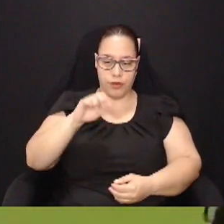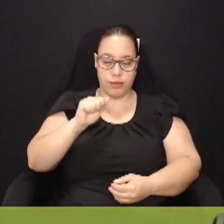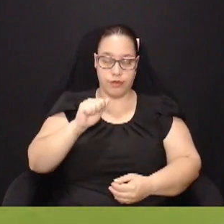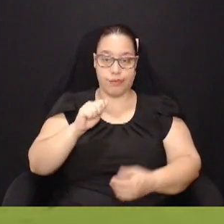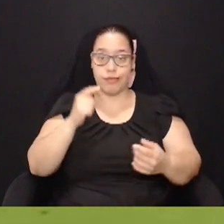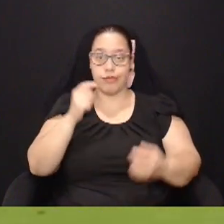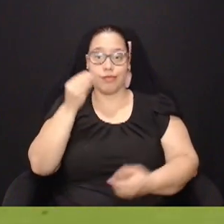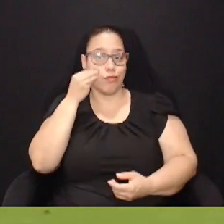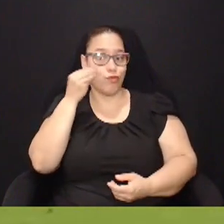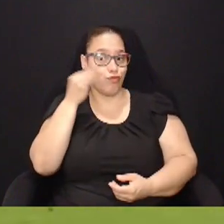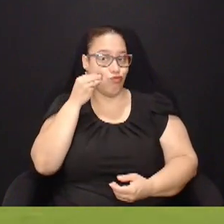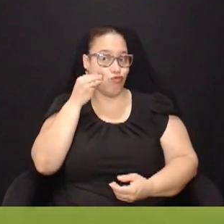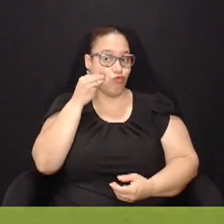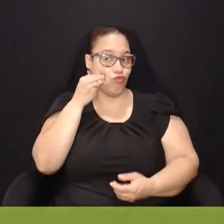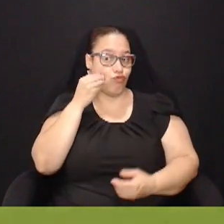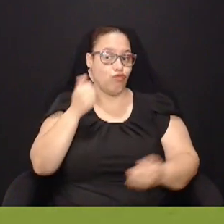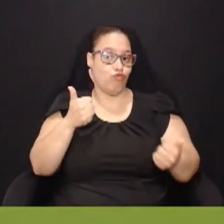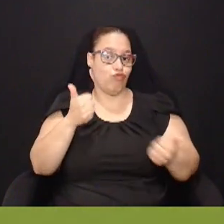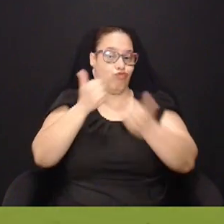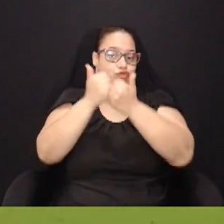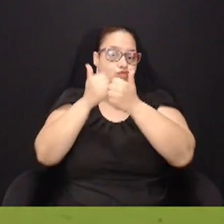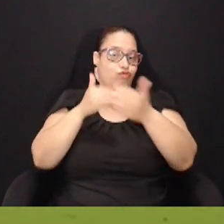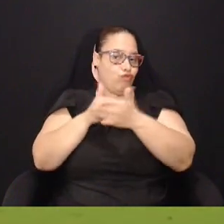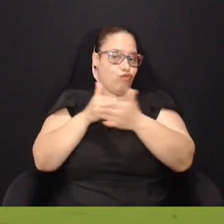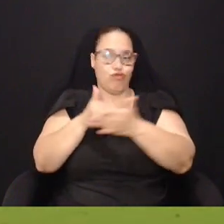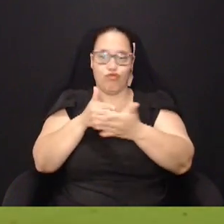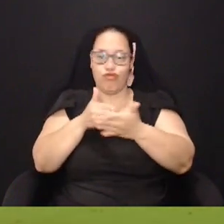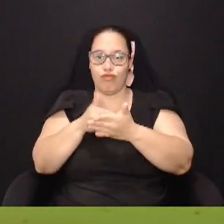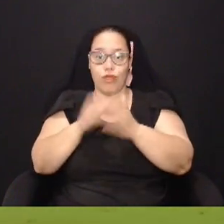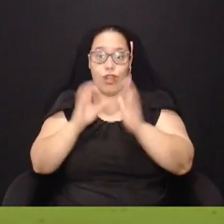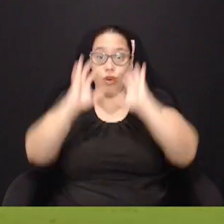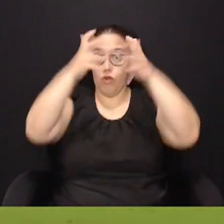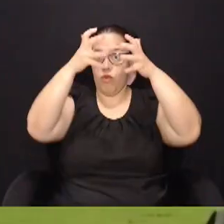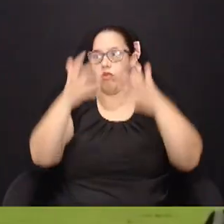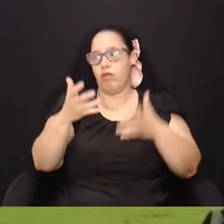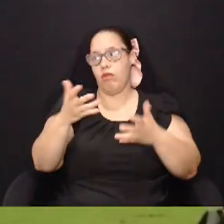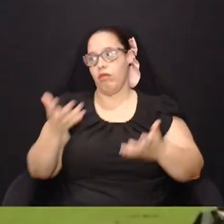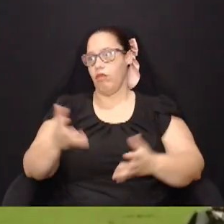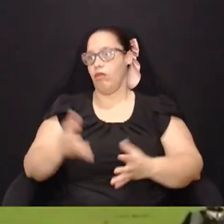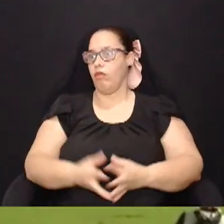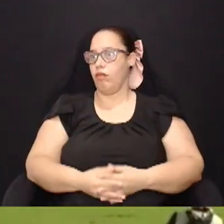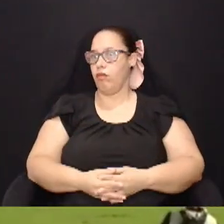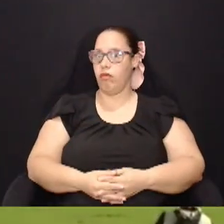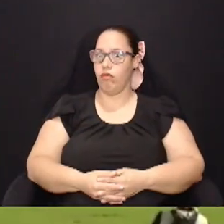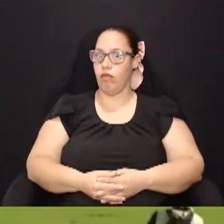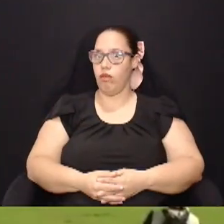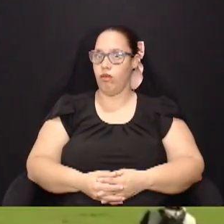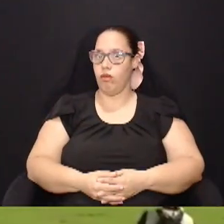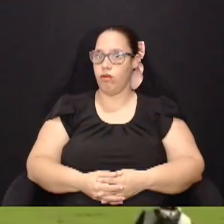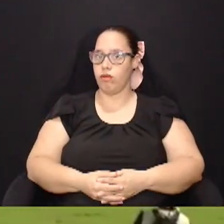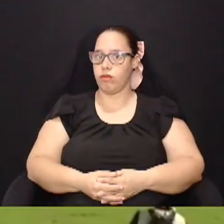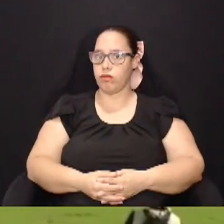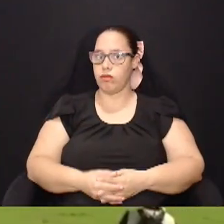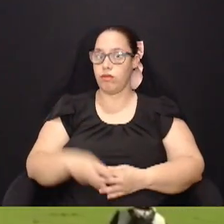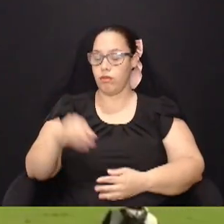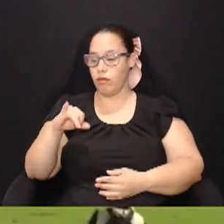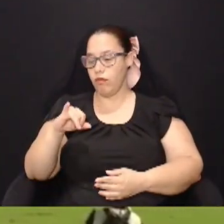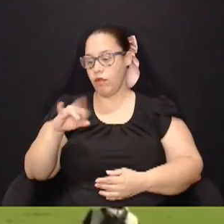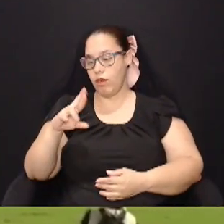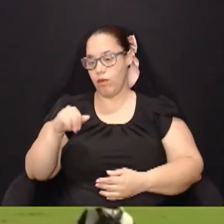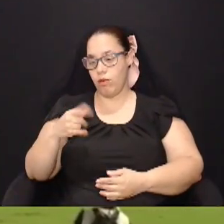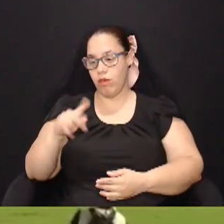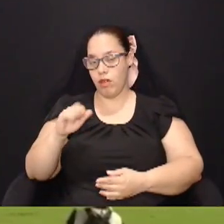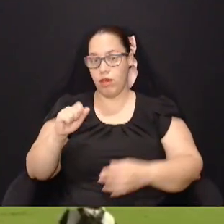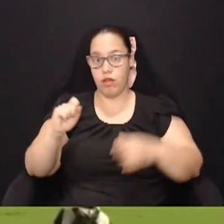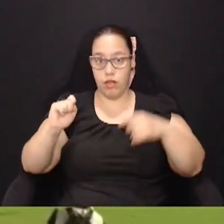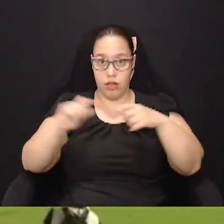Ivaldo bloqueou. Só que não é vôlei, né? Pênalti bem marcado. Mirandinha foi para a cobrança. E